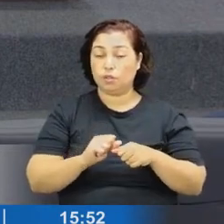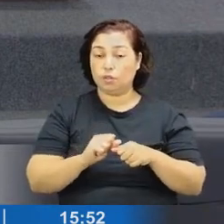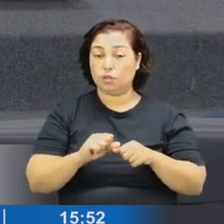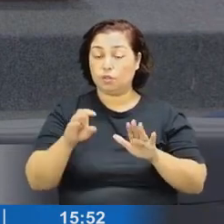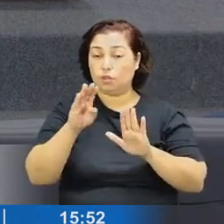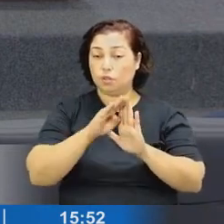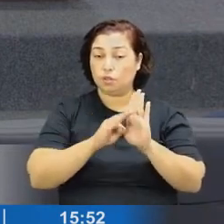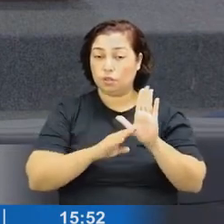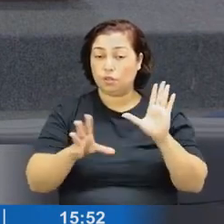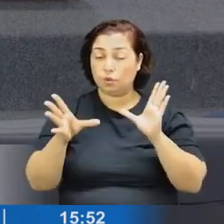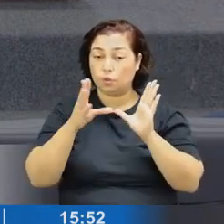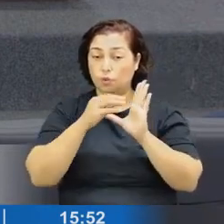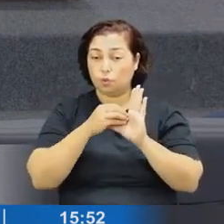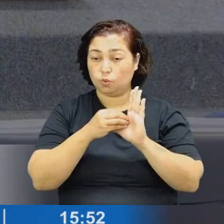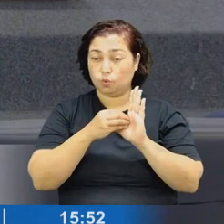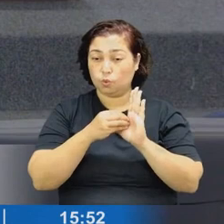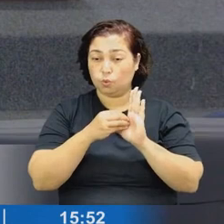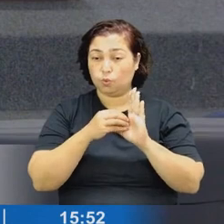uma